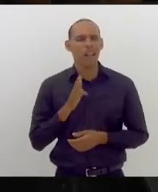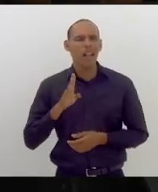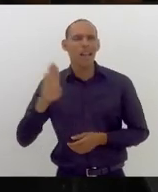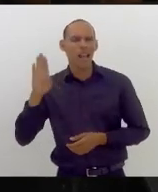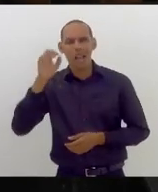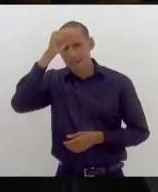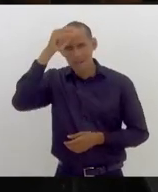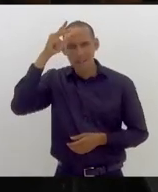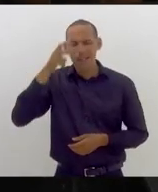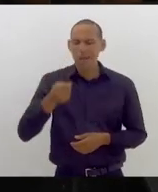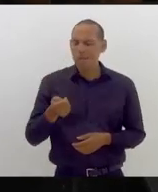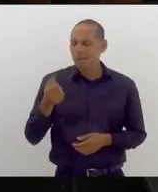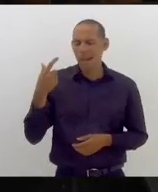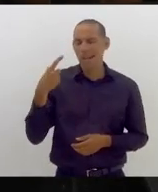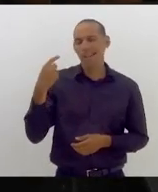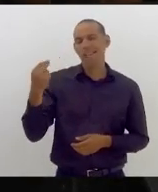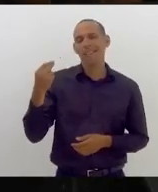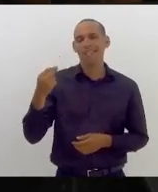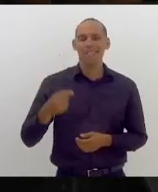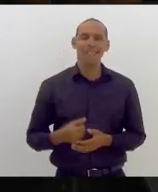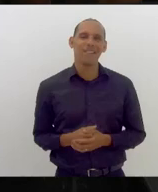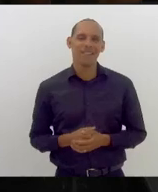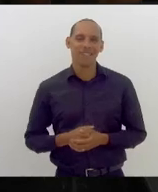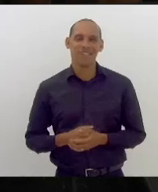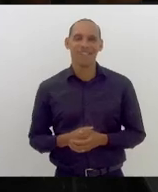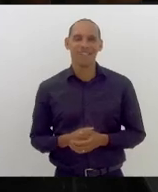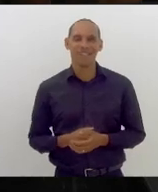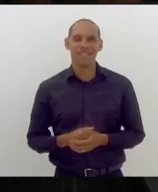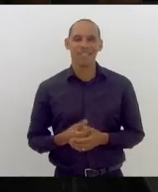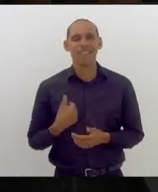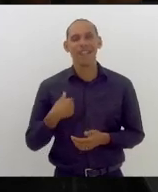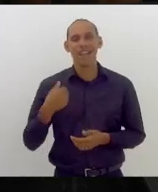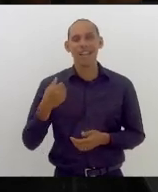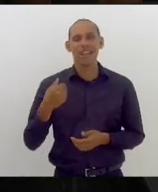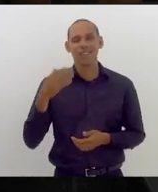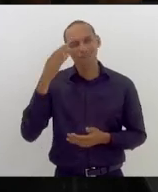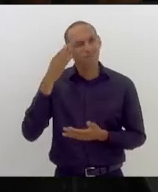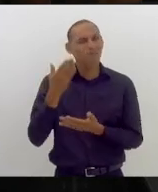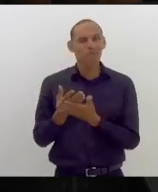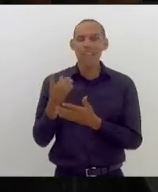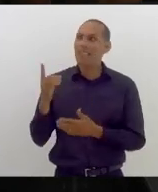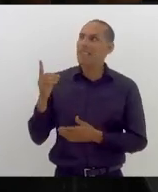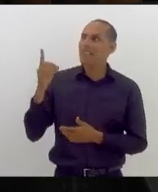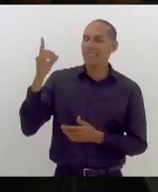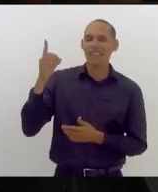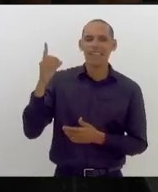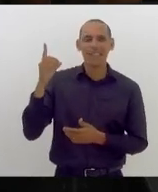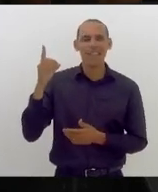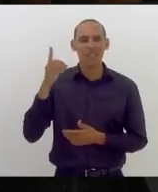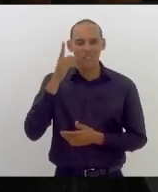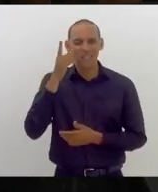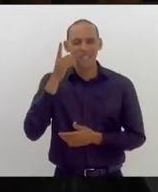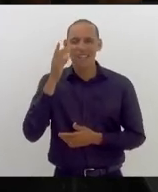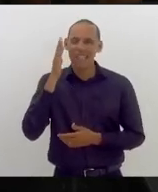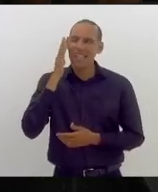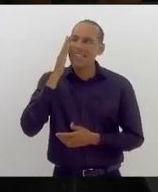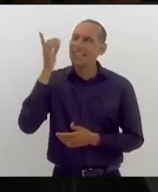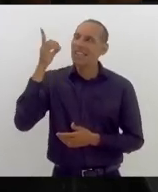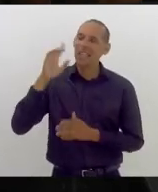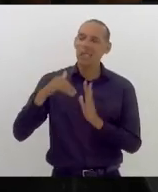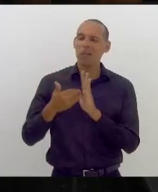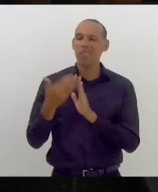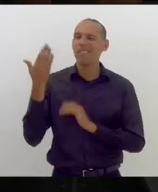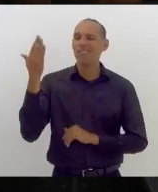quase ter sido prefeito, como eu acredito que Deus, deputado Antônio, sabe de tudo,